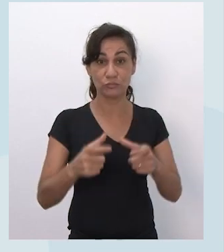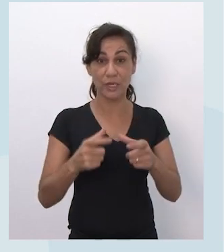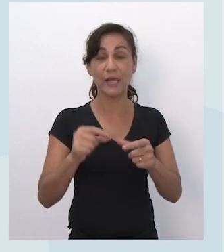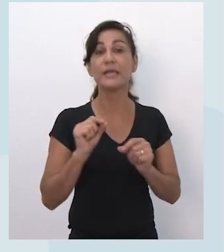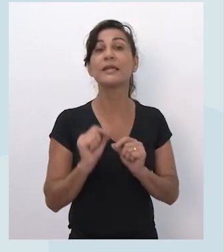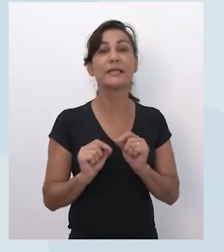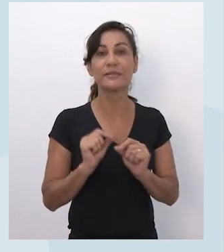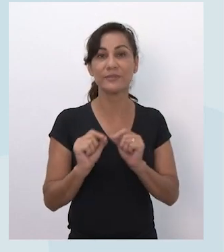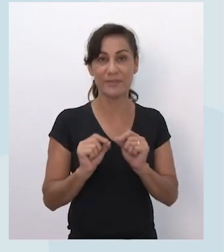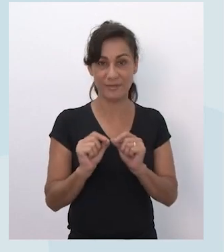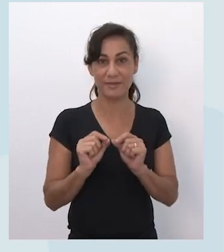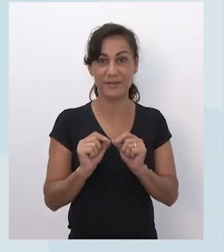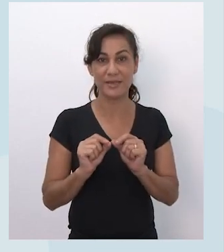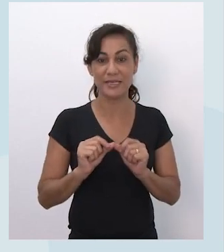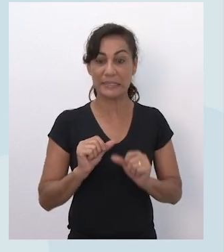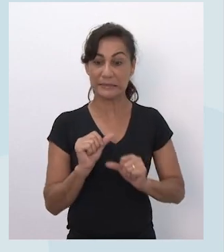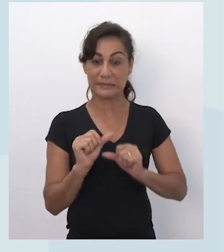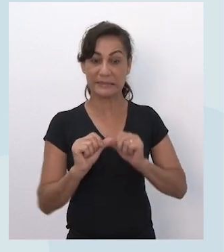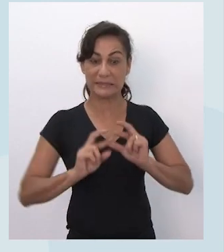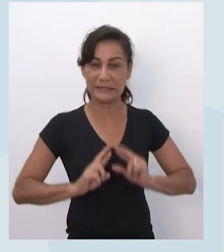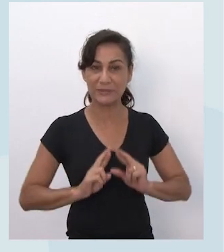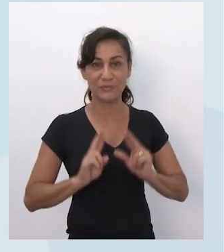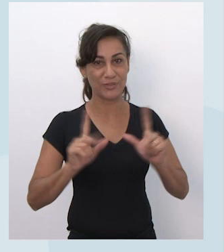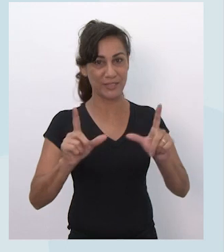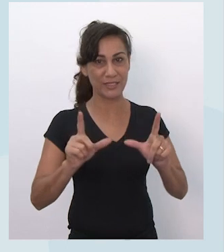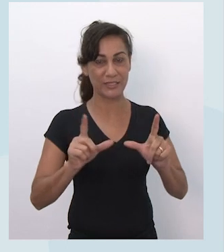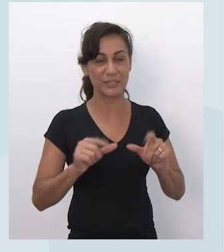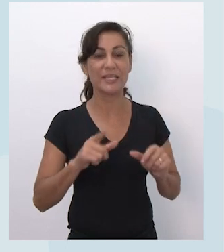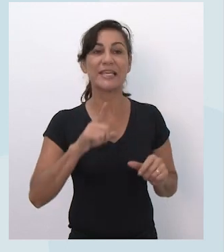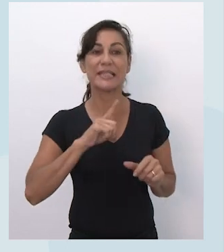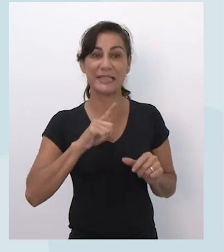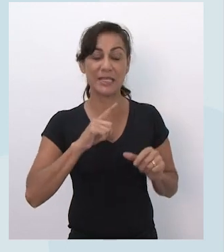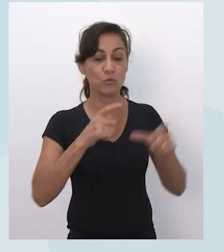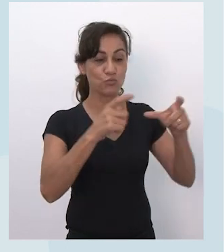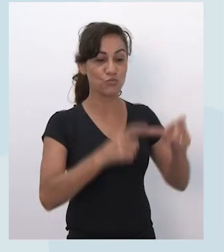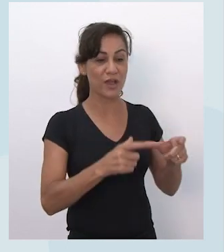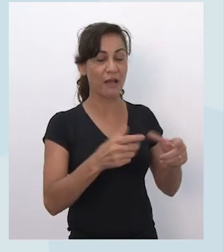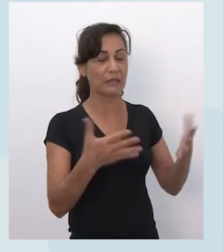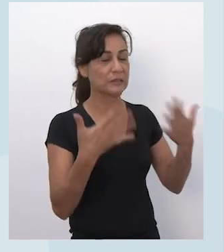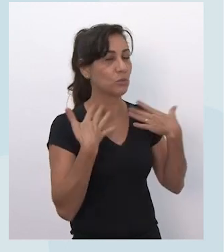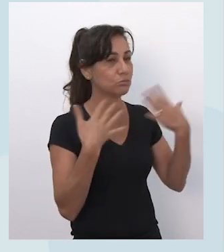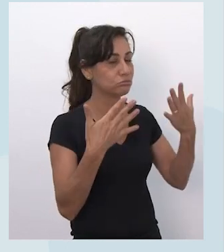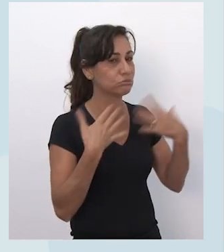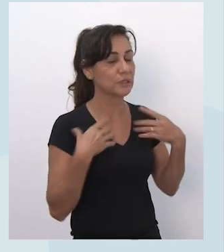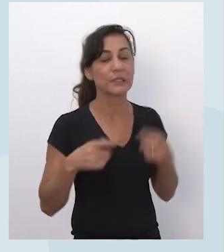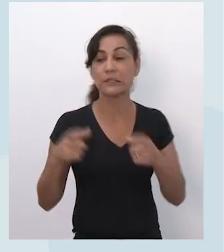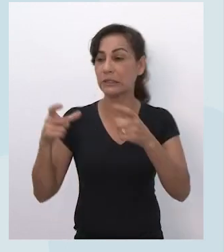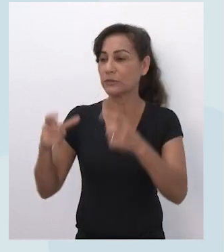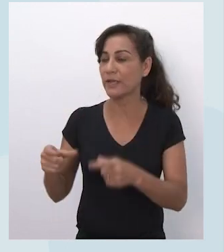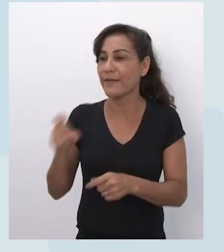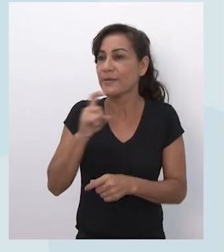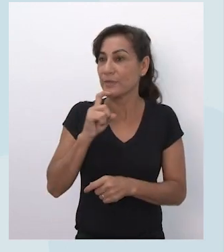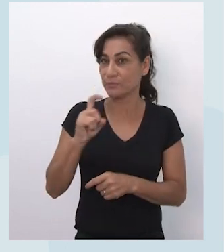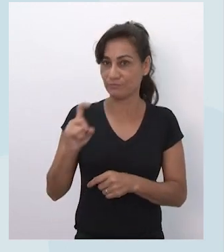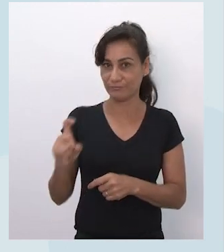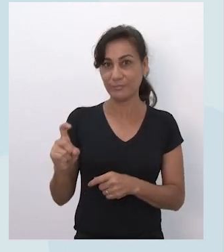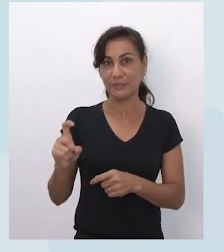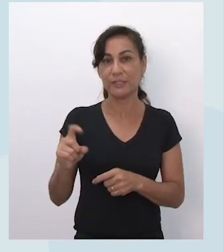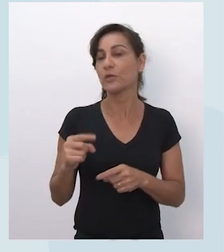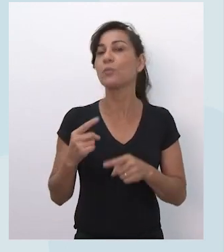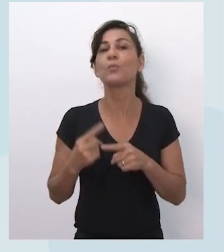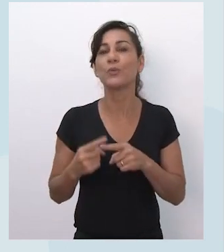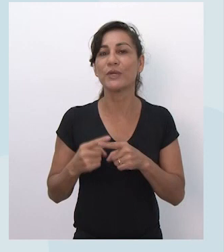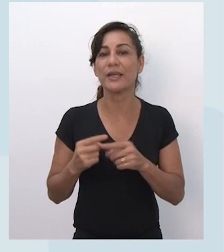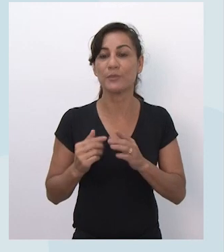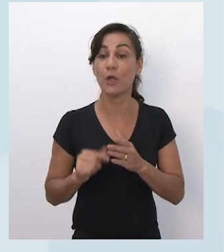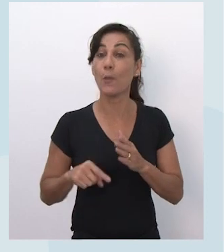se expressa de uma maneira diferente. Tem regiões que é mais quente, regiões que é mais frio, regiões que nevam, justamente por conta aí desse